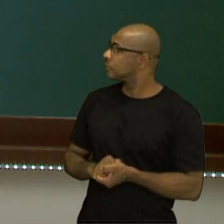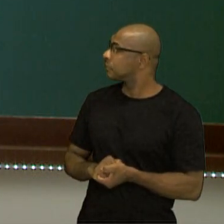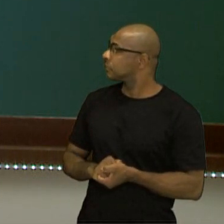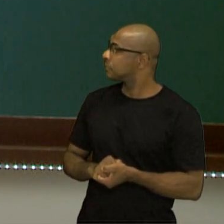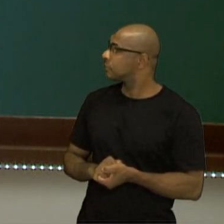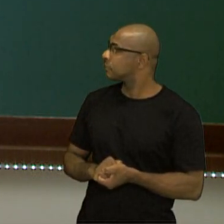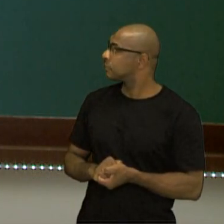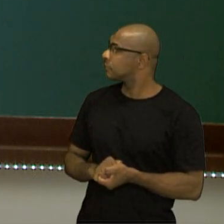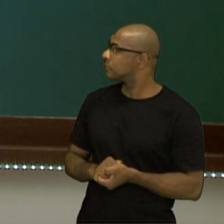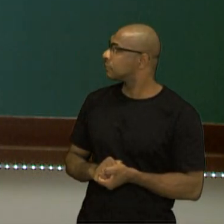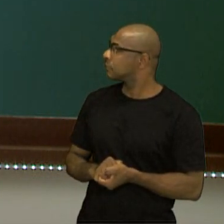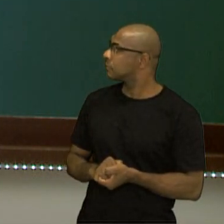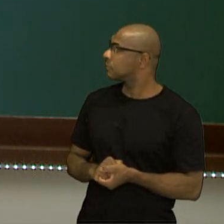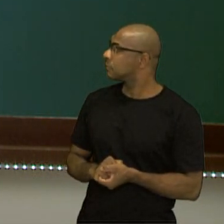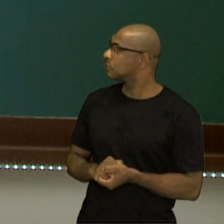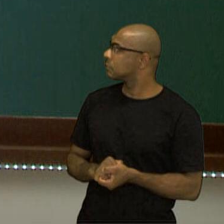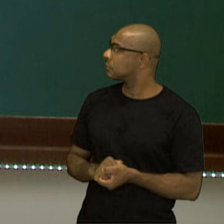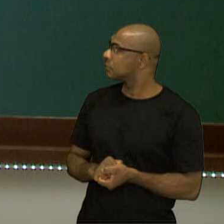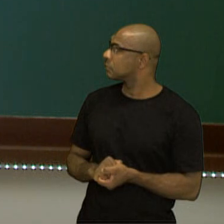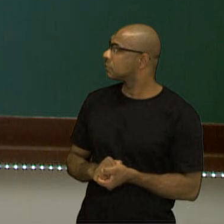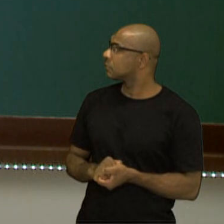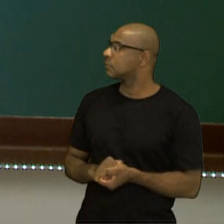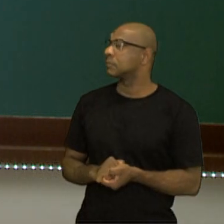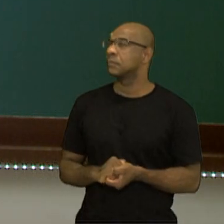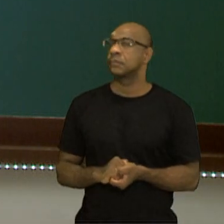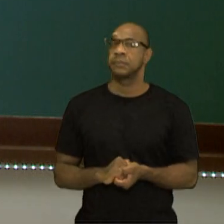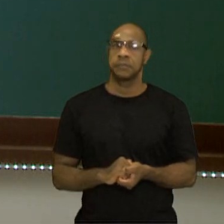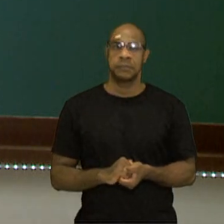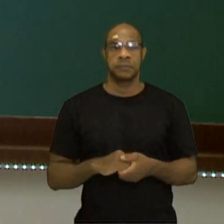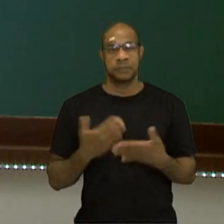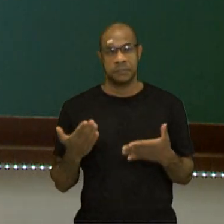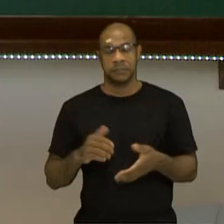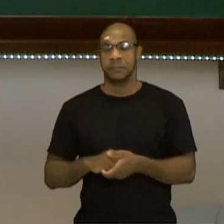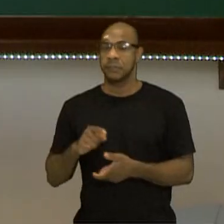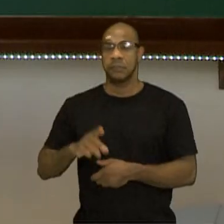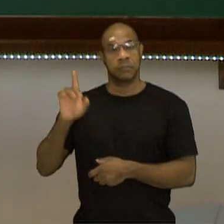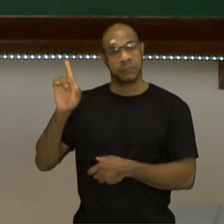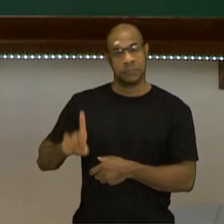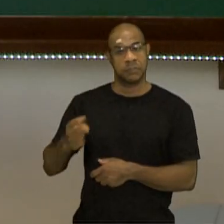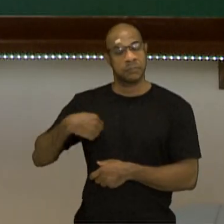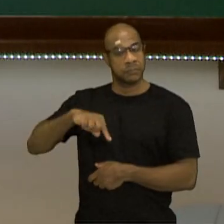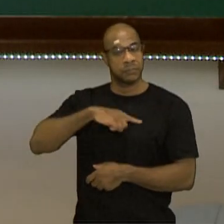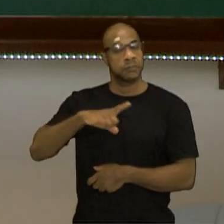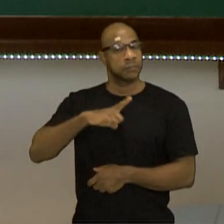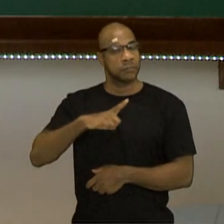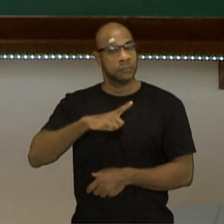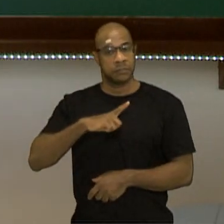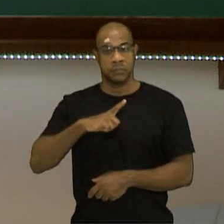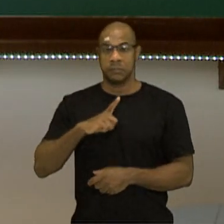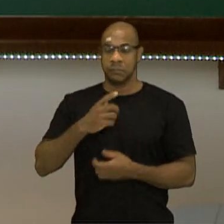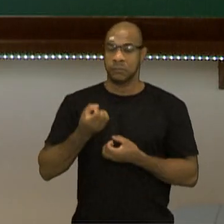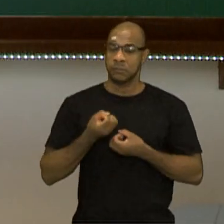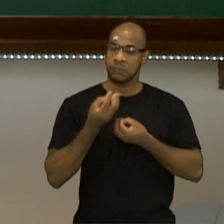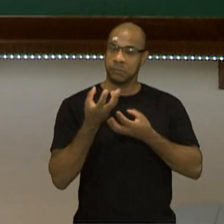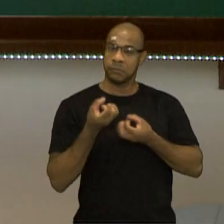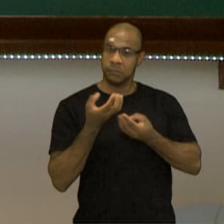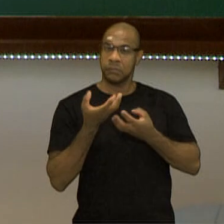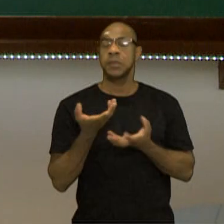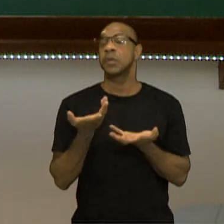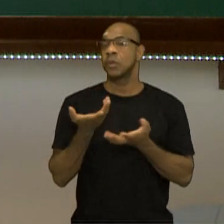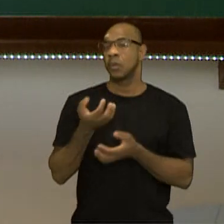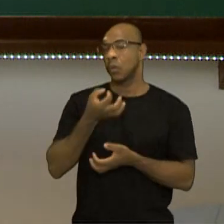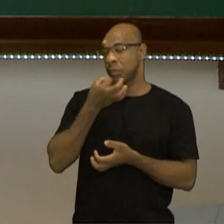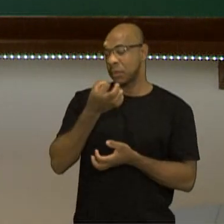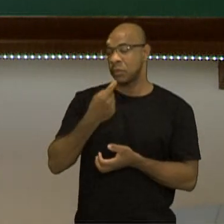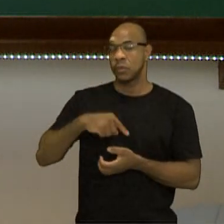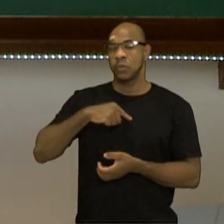opinions without fear of being punished. É o direito que nós temos de expressar a nossa opinião,